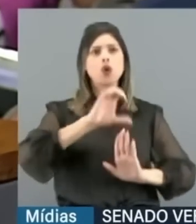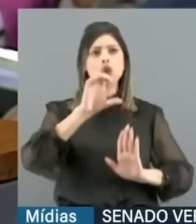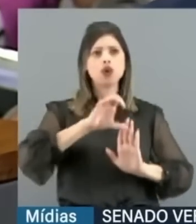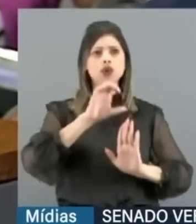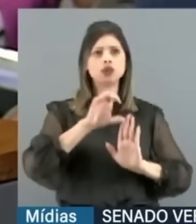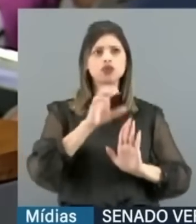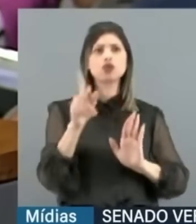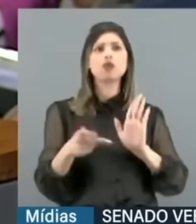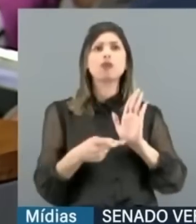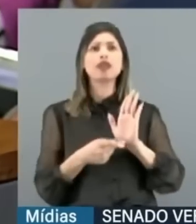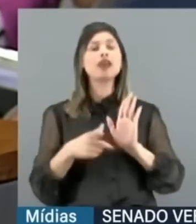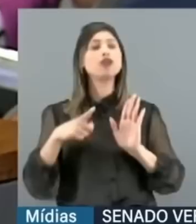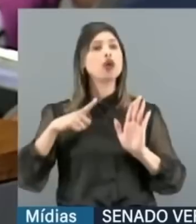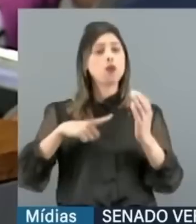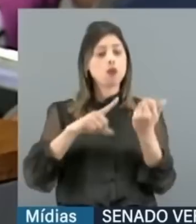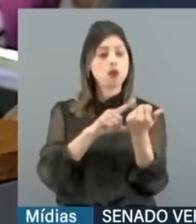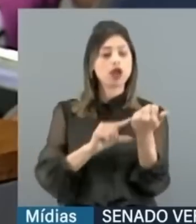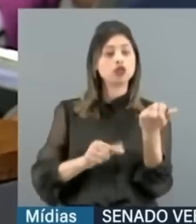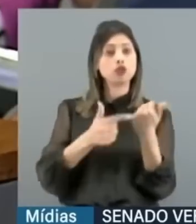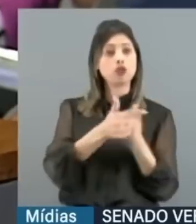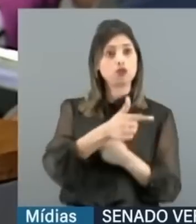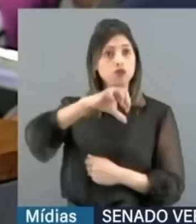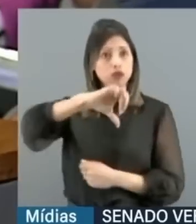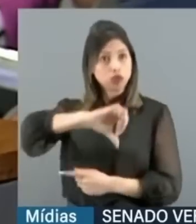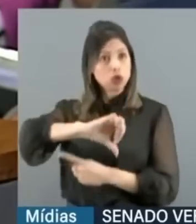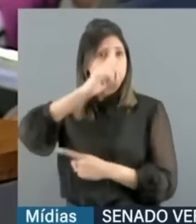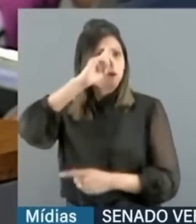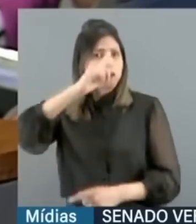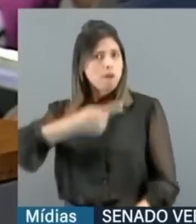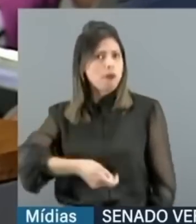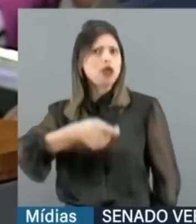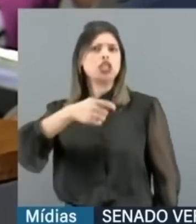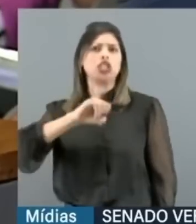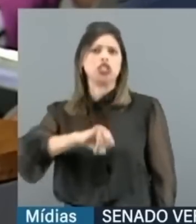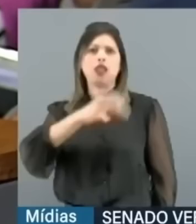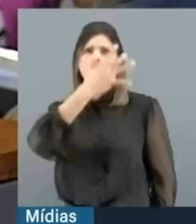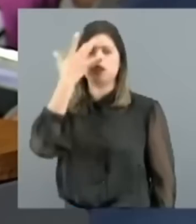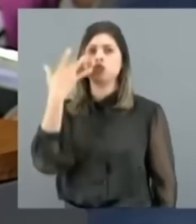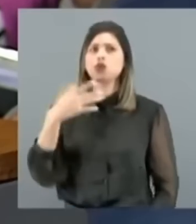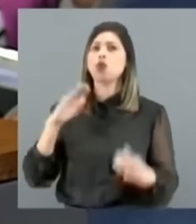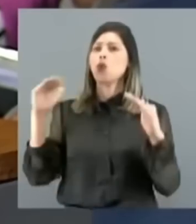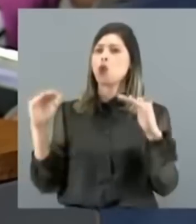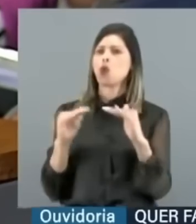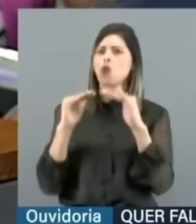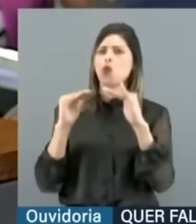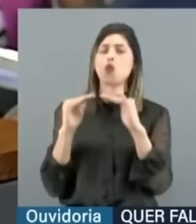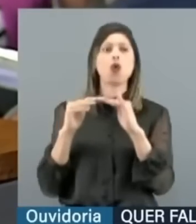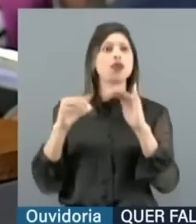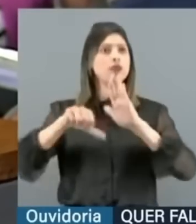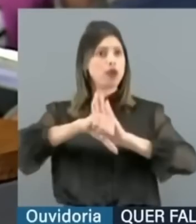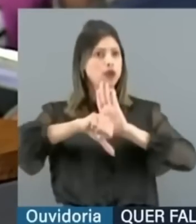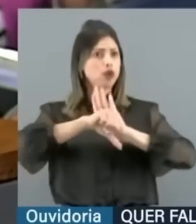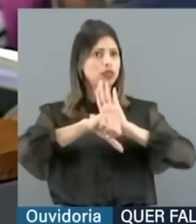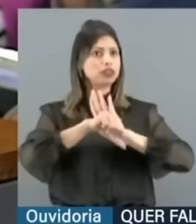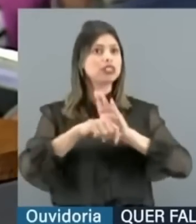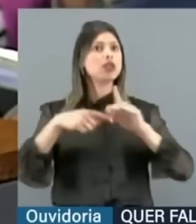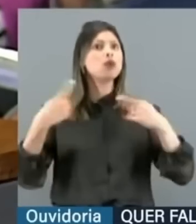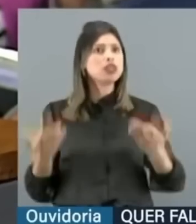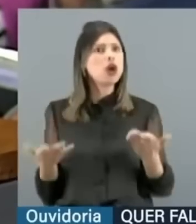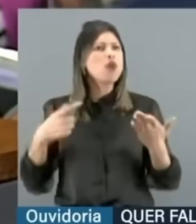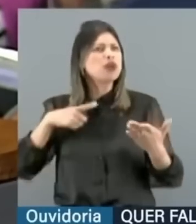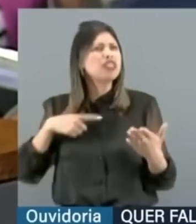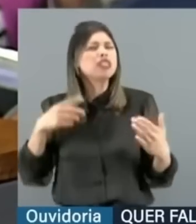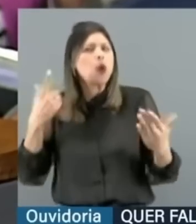quando ele, no artigo 29, determina que quem de qualquer forma concorre para o crime incide nas mesmas penas a este cominada na medida de